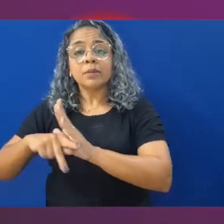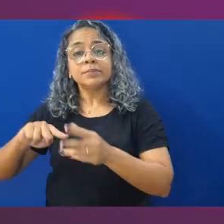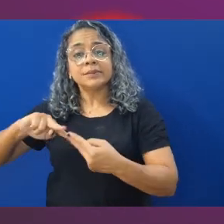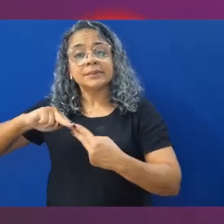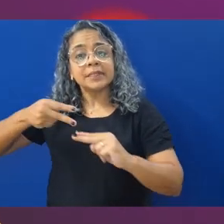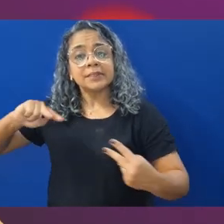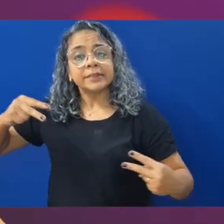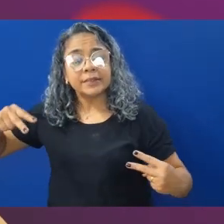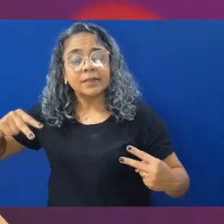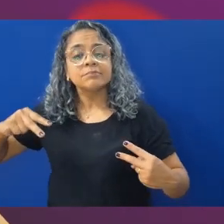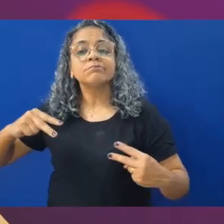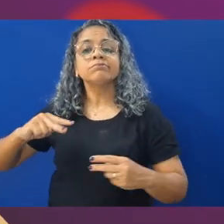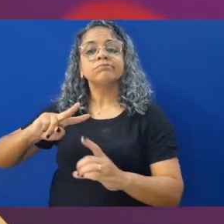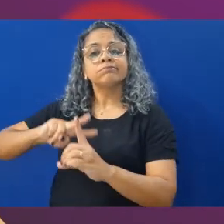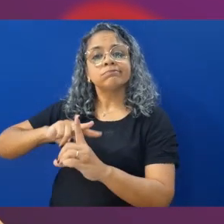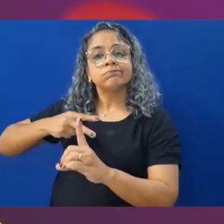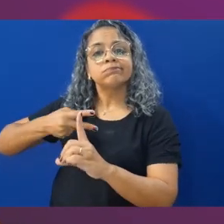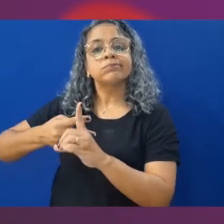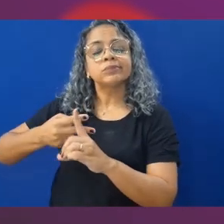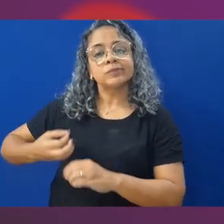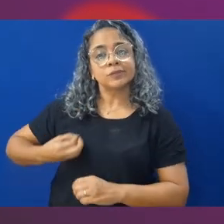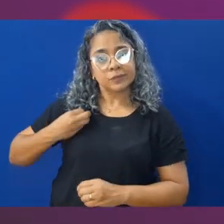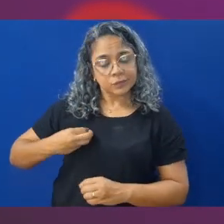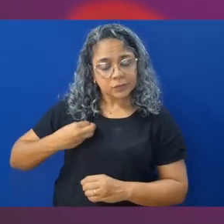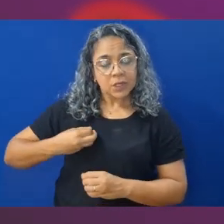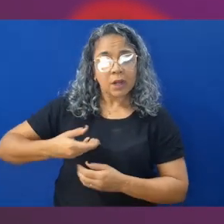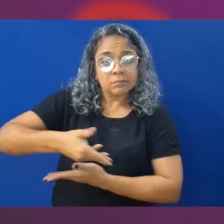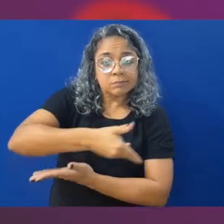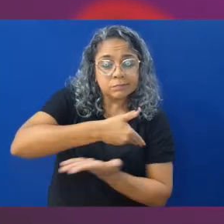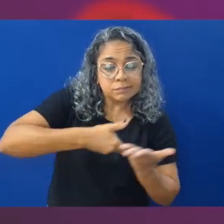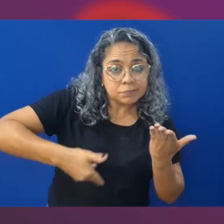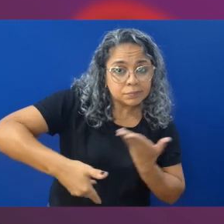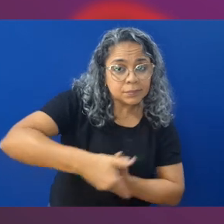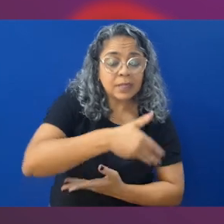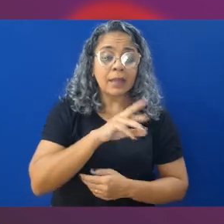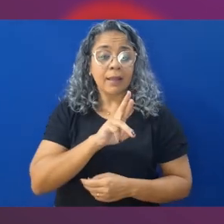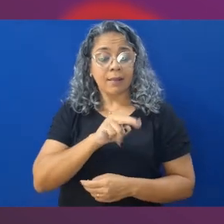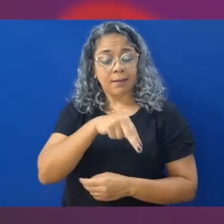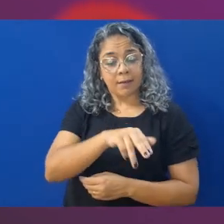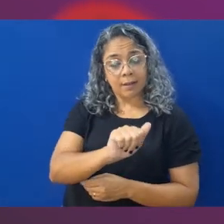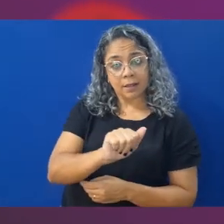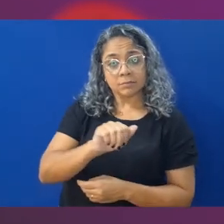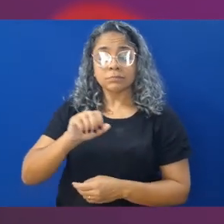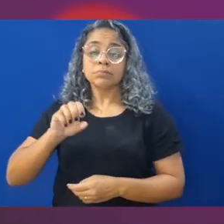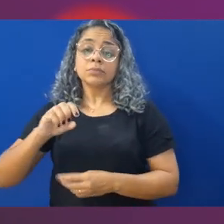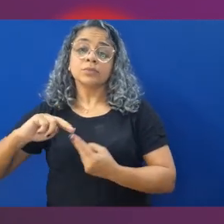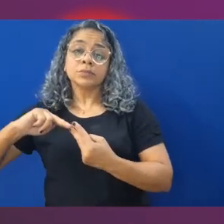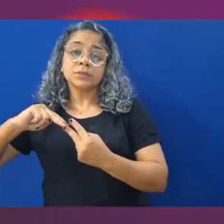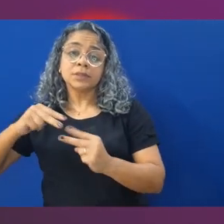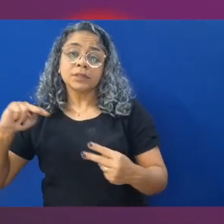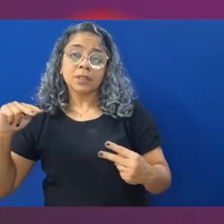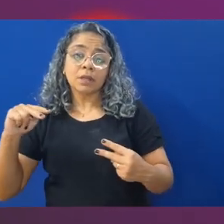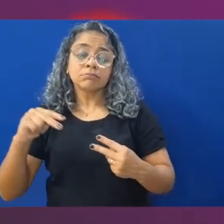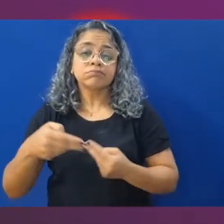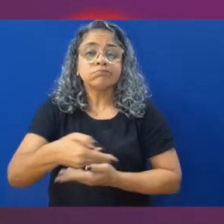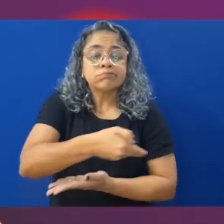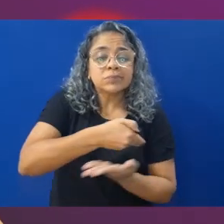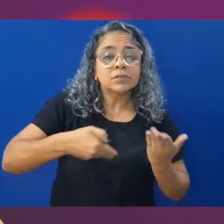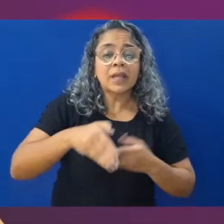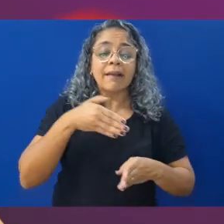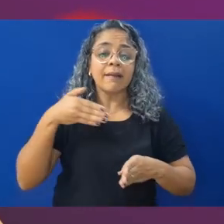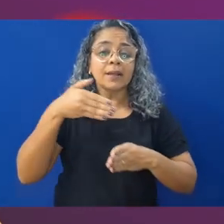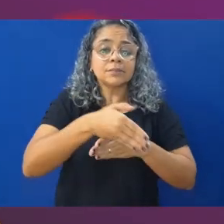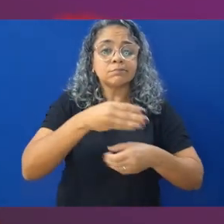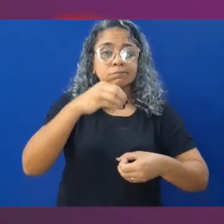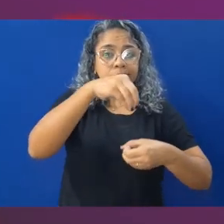dupla. Para que o DNA viral se integre ao DNA do hospedeiro, a integrase irá conduzir o DNA viral até